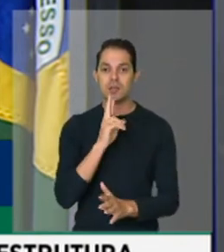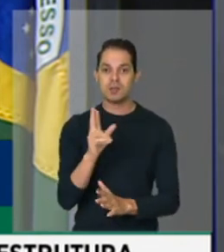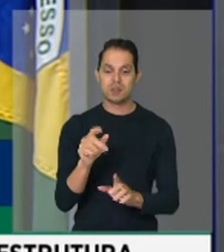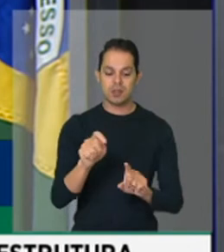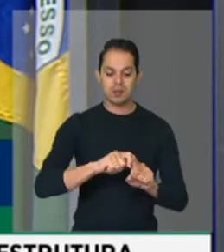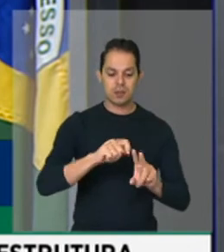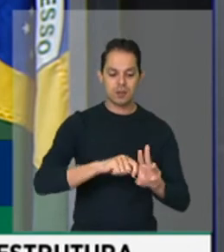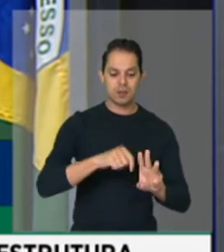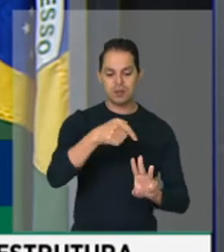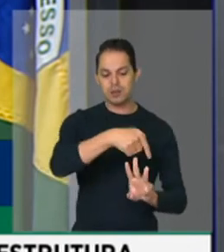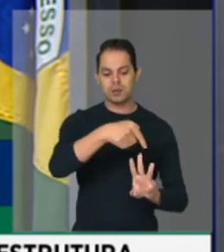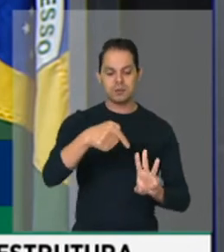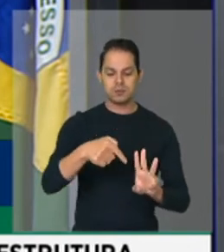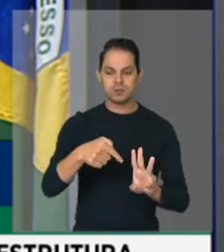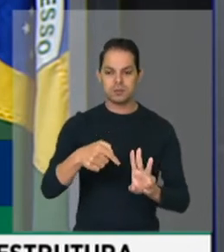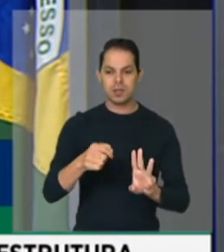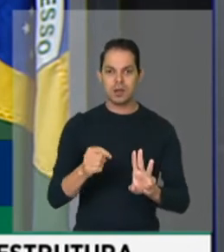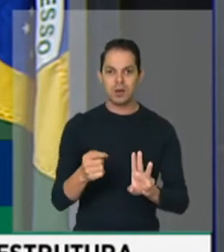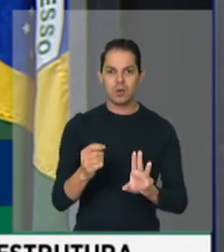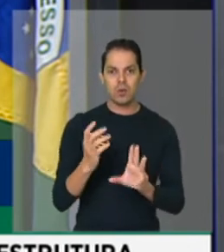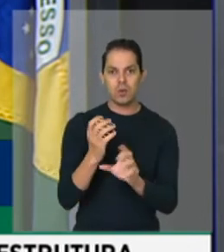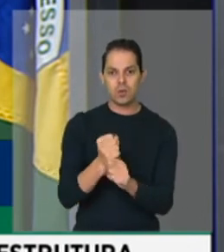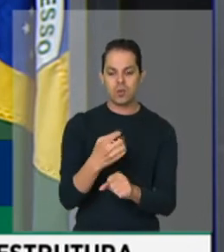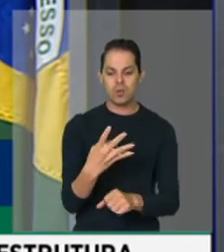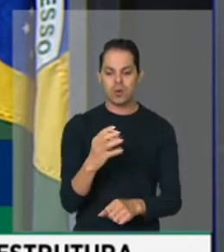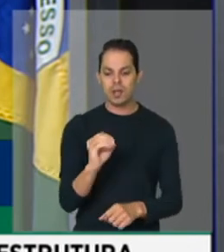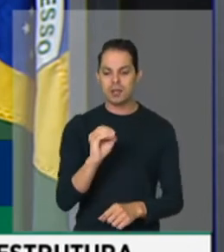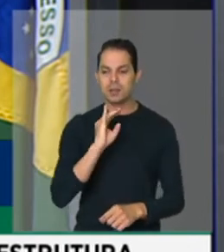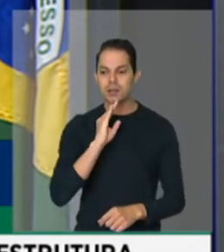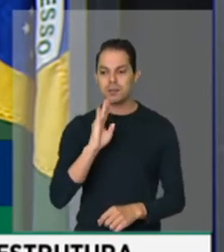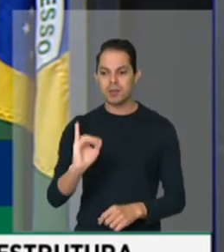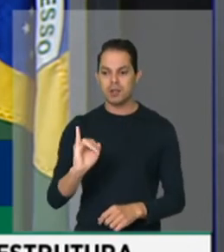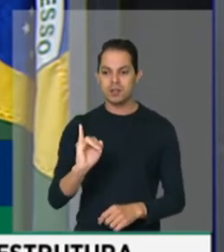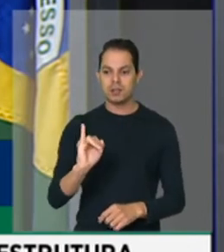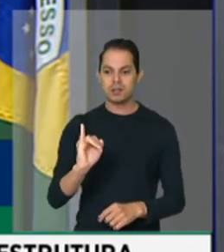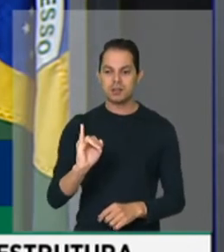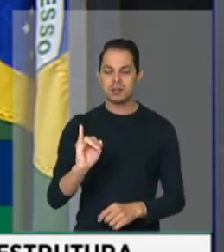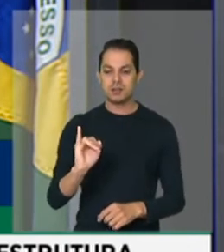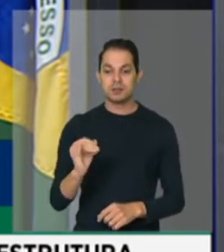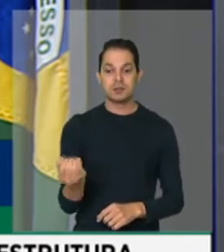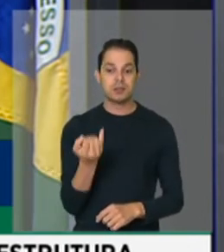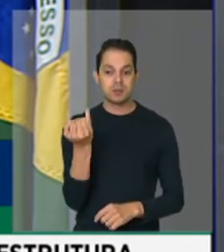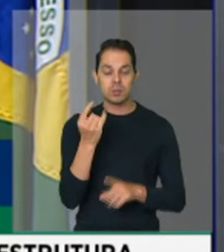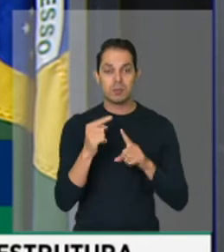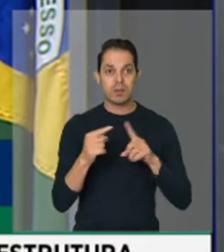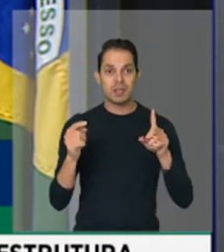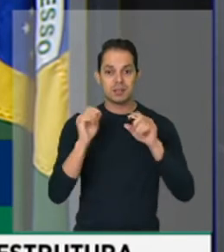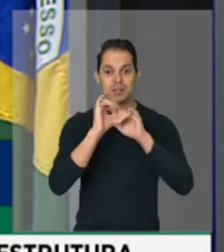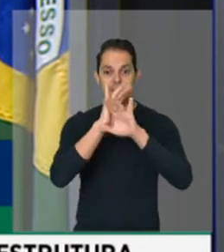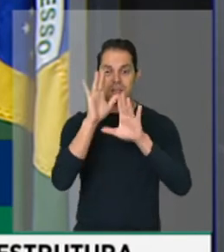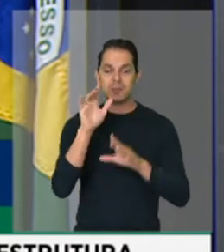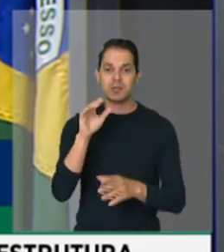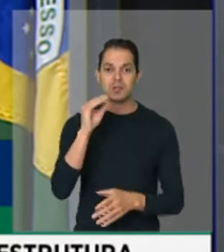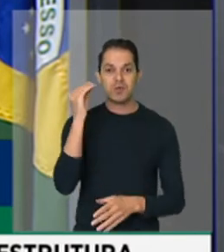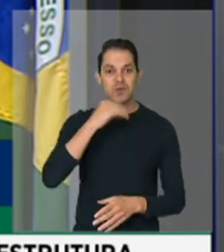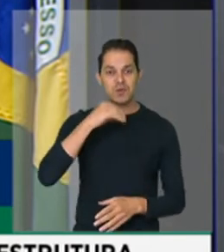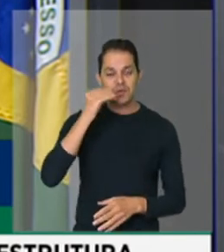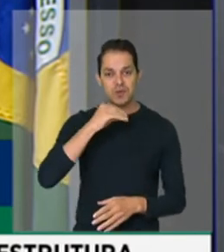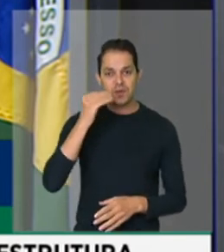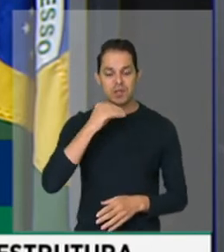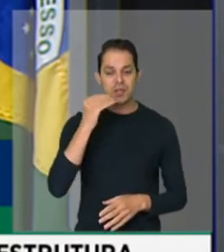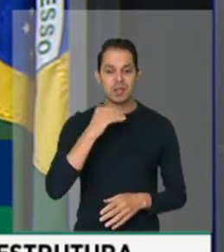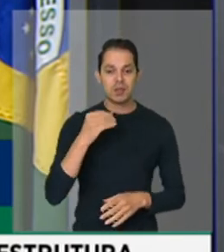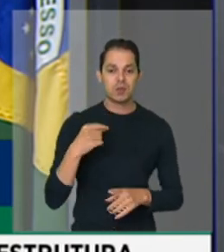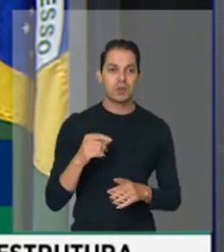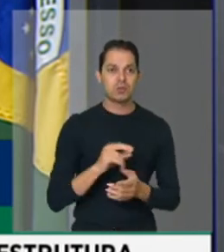trimestre, chegar a 40 bilhões, significativo, porém claramente insuficiente diante dos